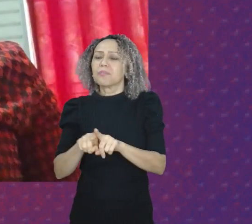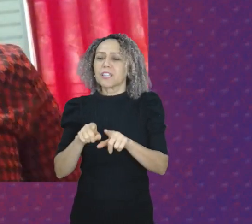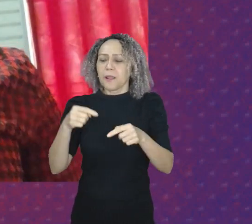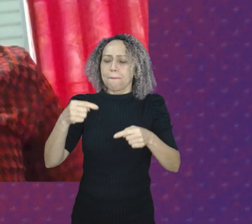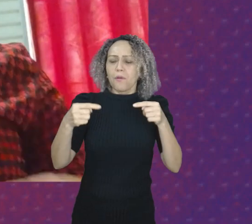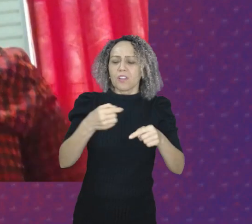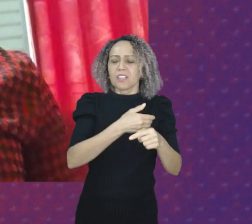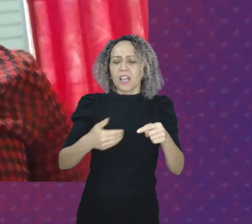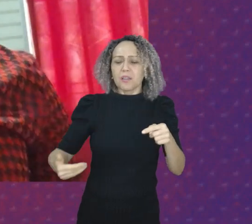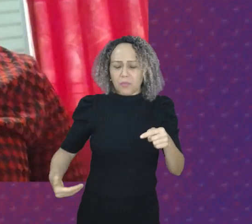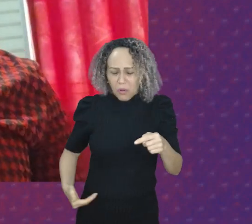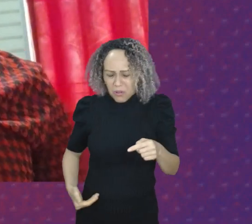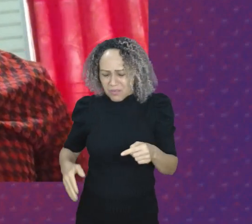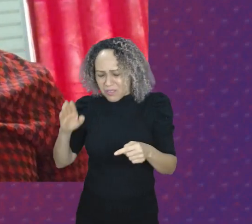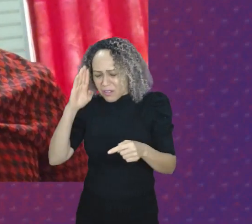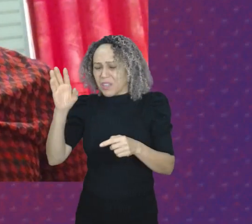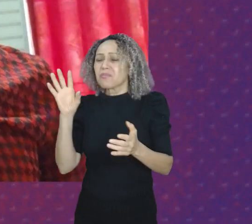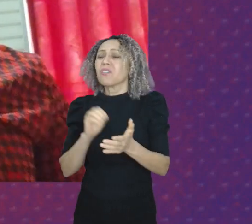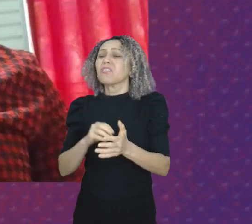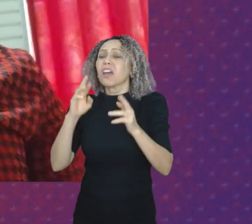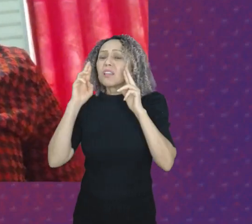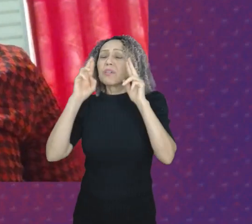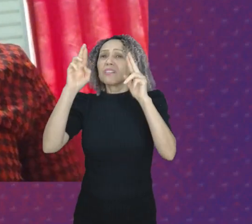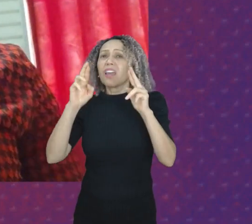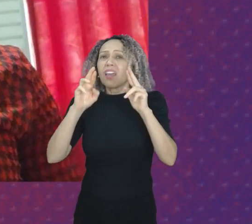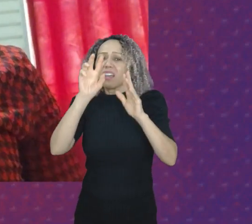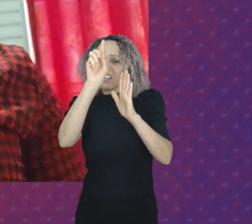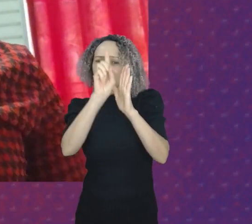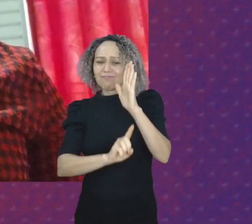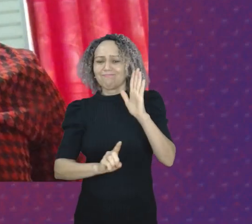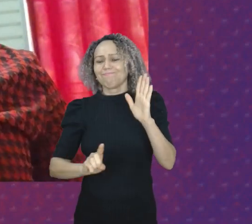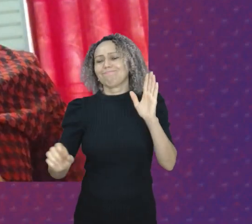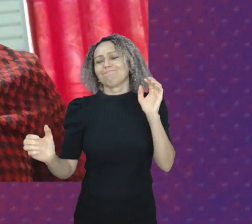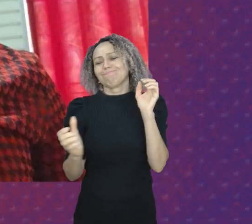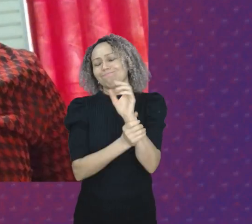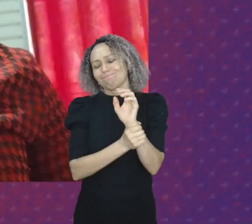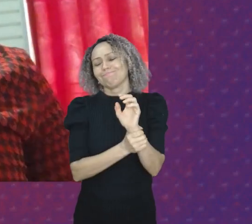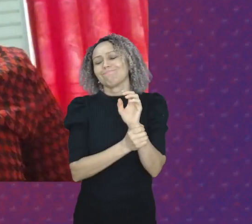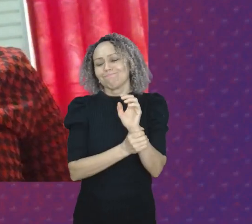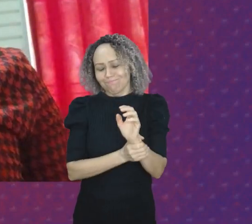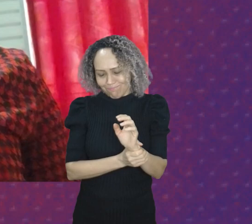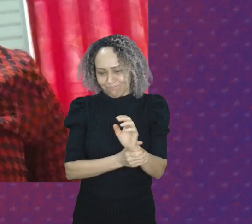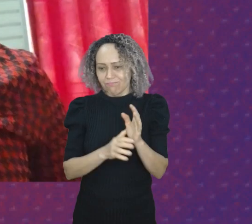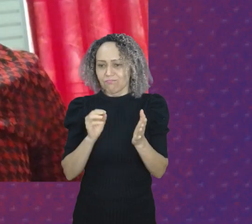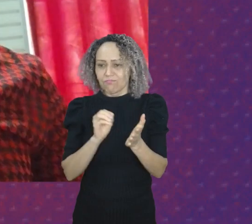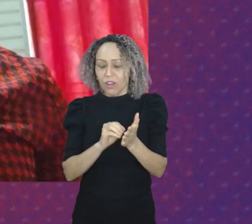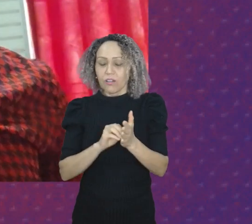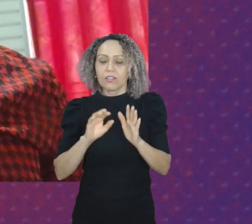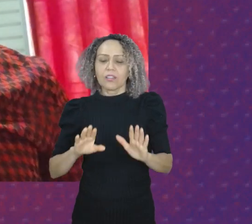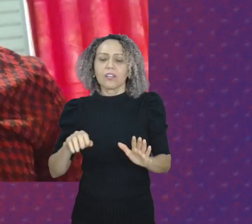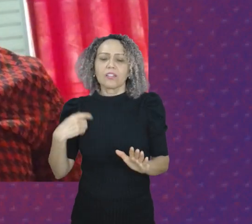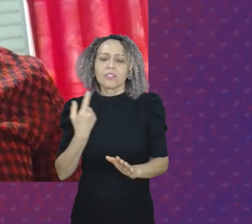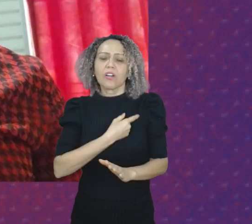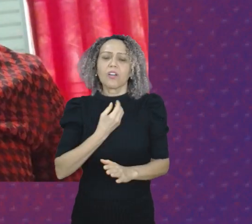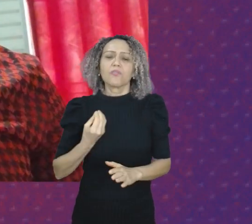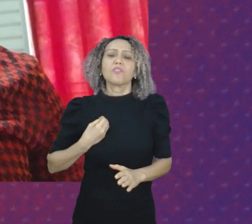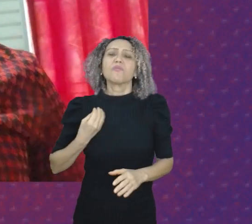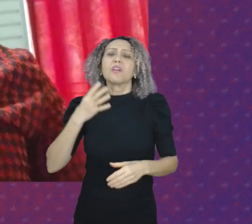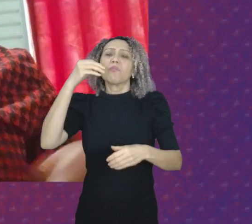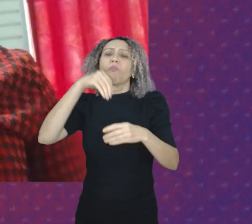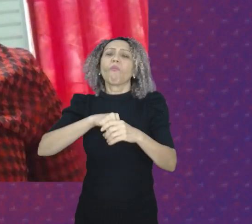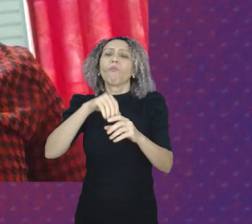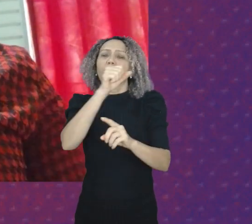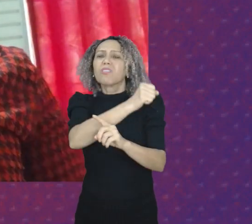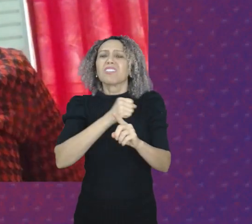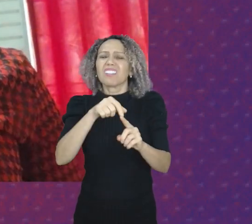o respeito à garantia desses direitos. Haja visto que nós vivemos em uma sociedade que ainda é injusta e perversa